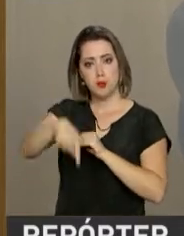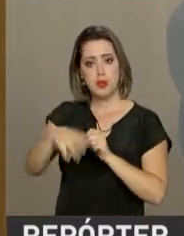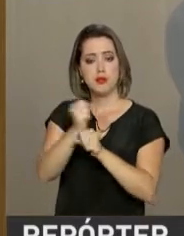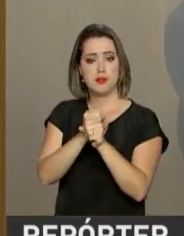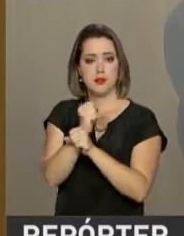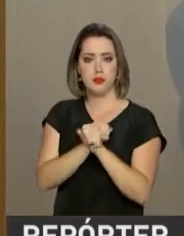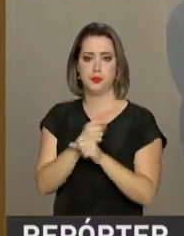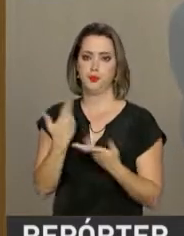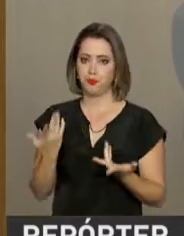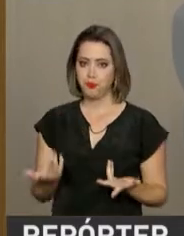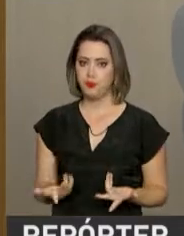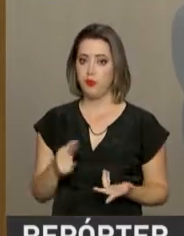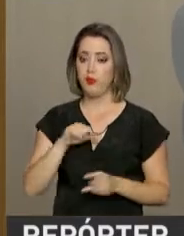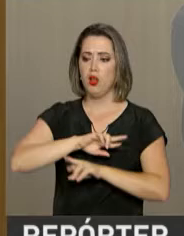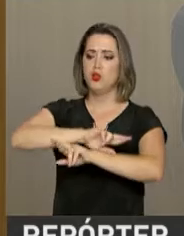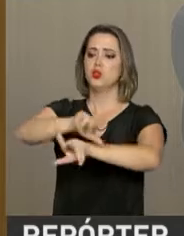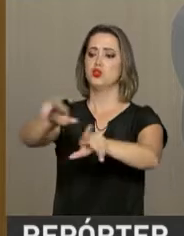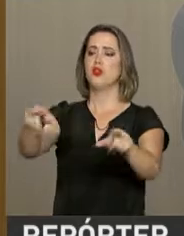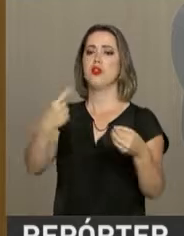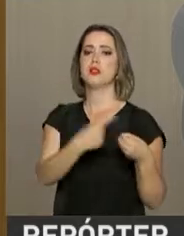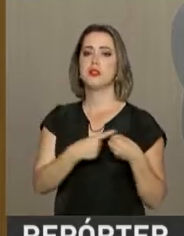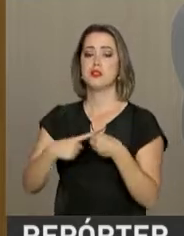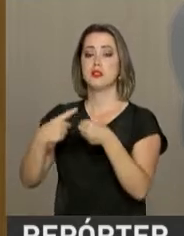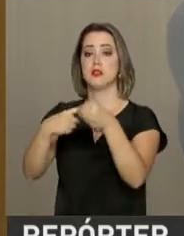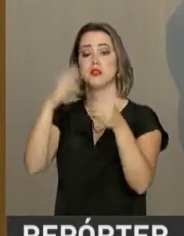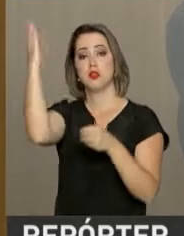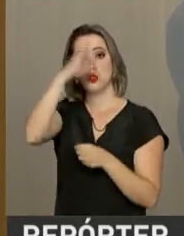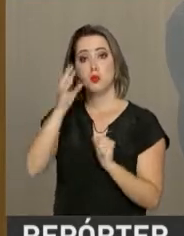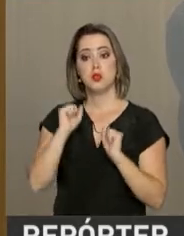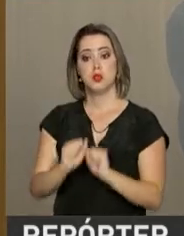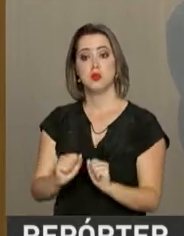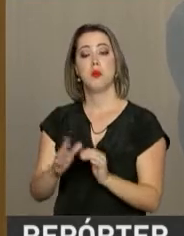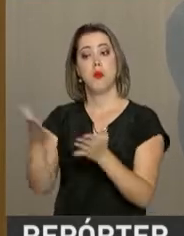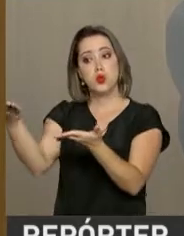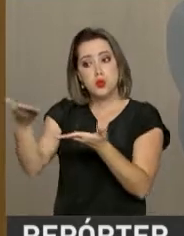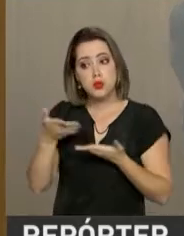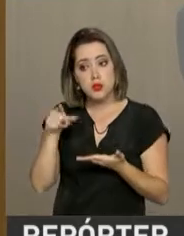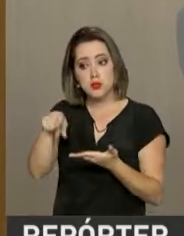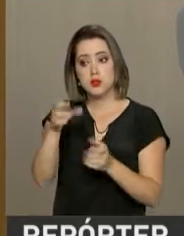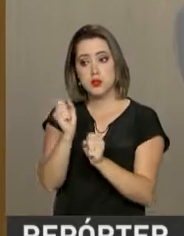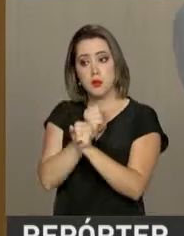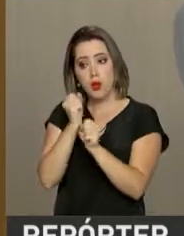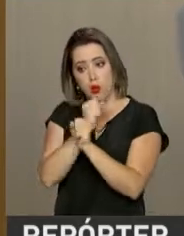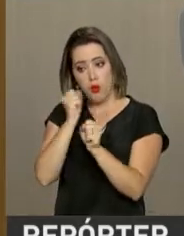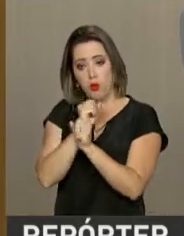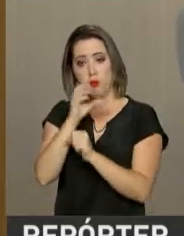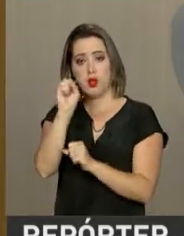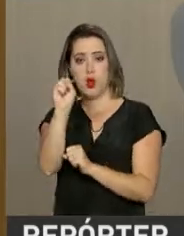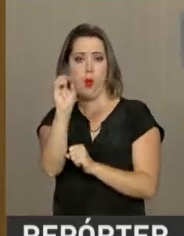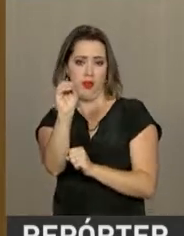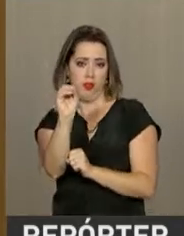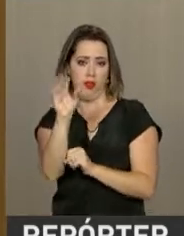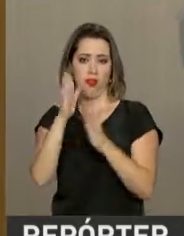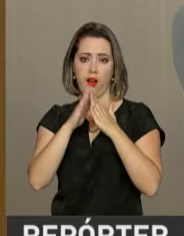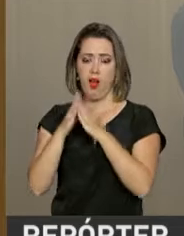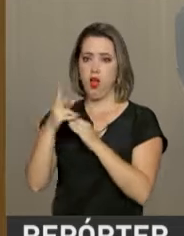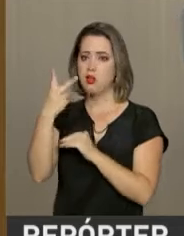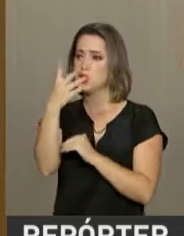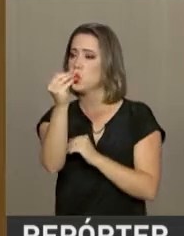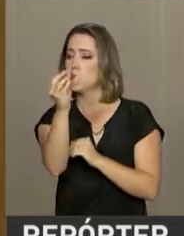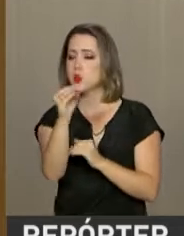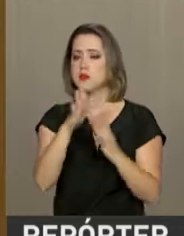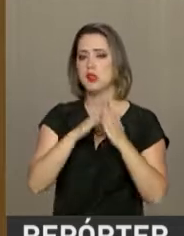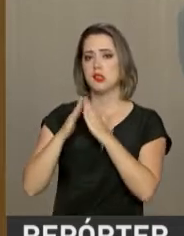ano. Então, são inúmeras cidades do Brasil que vão poder receber seus empreendimentos de 80 casas, 200 casas, de 300